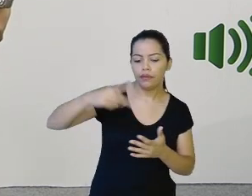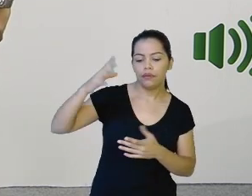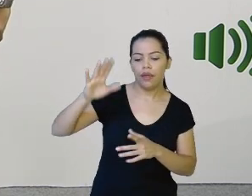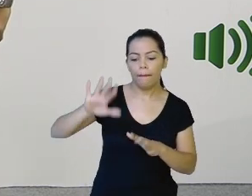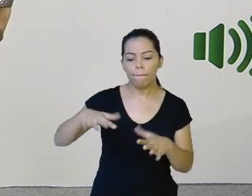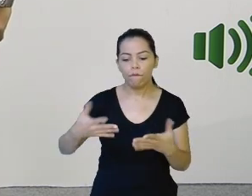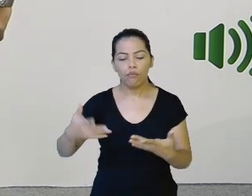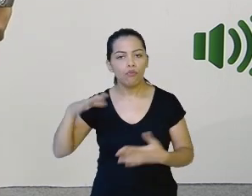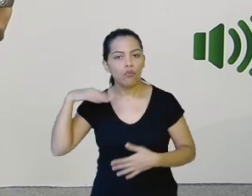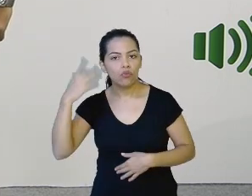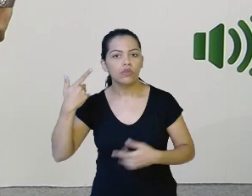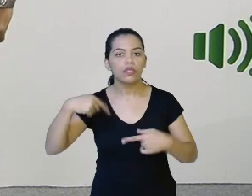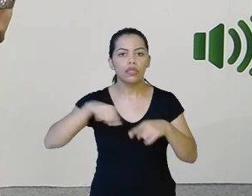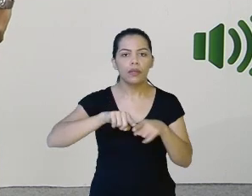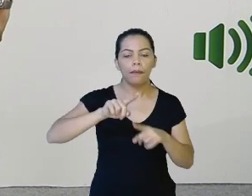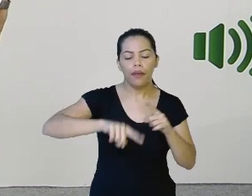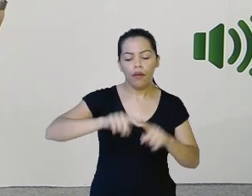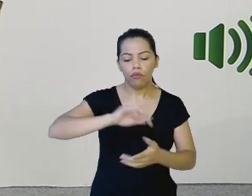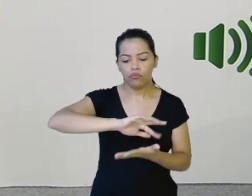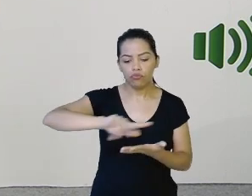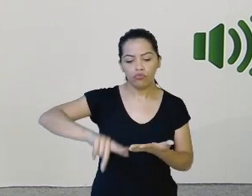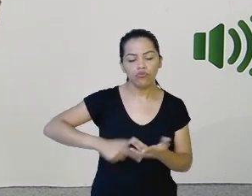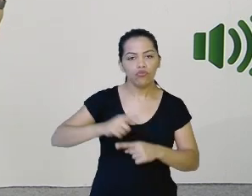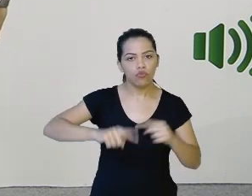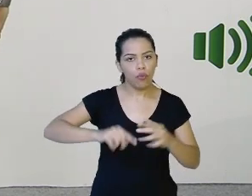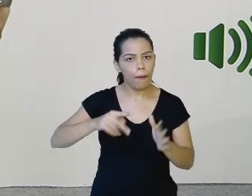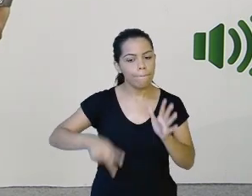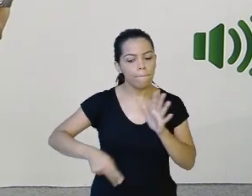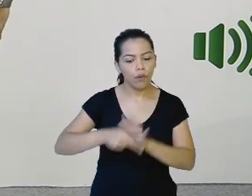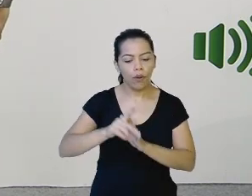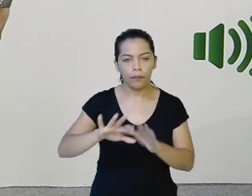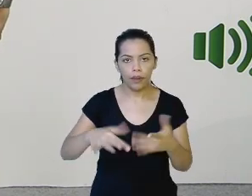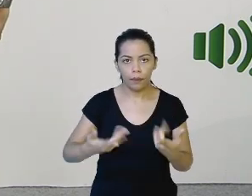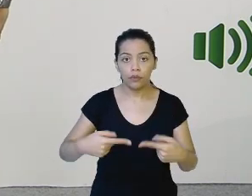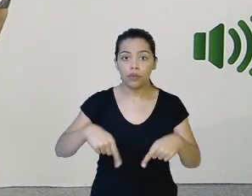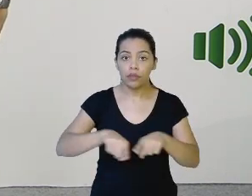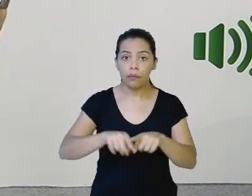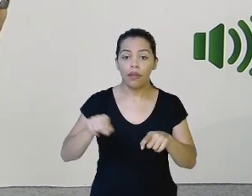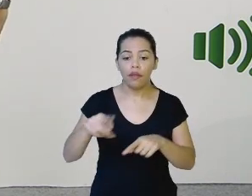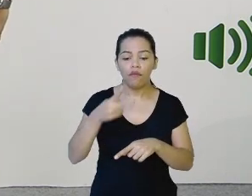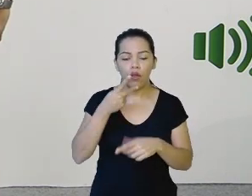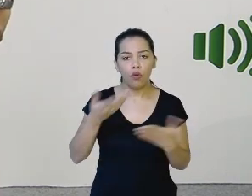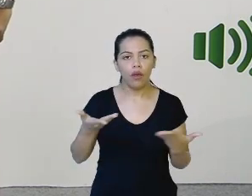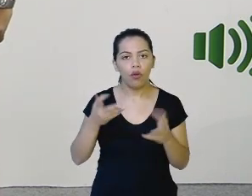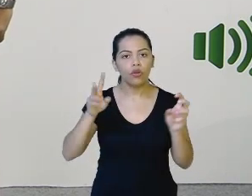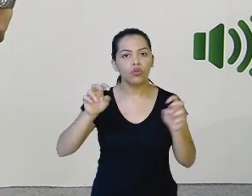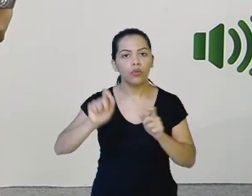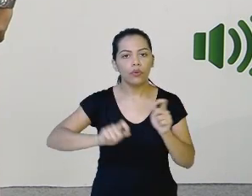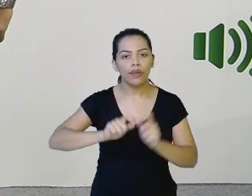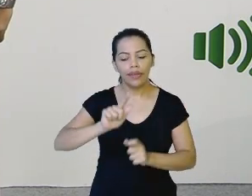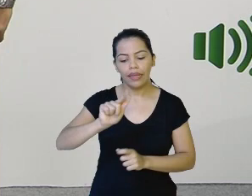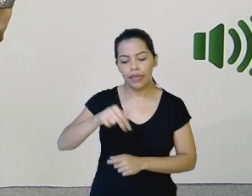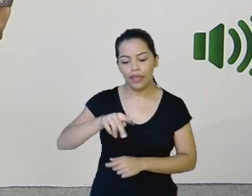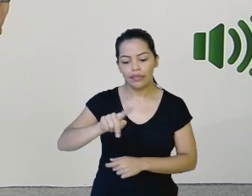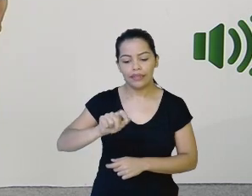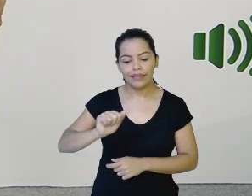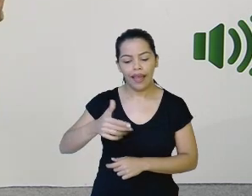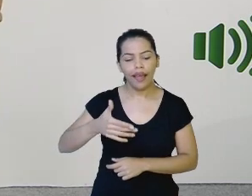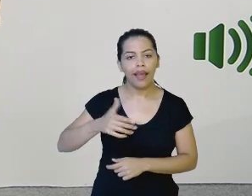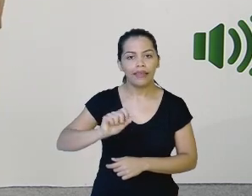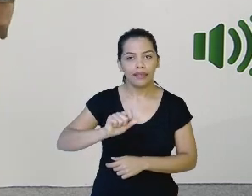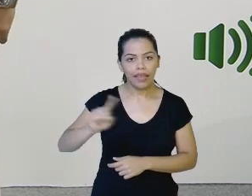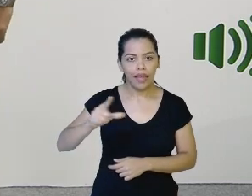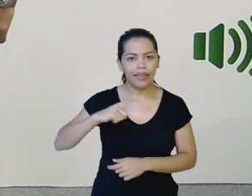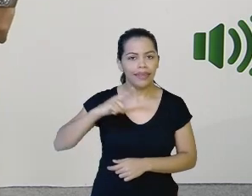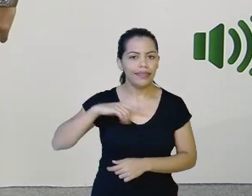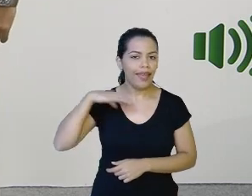música e alguns instrumentos musicais. E falei, como já disse, sobre o ganzá, que é um instrumento que produz um som e que o professor Giva